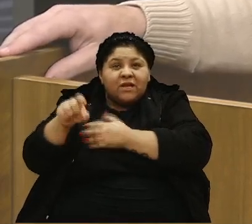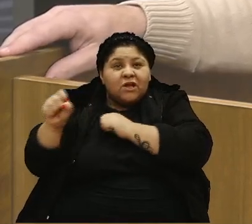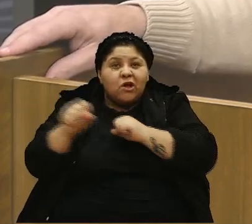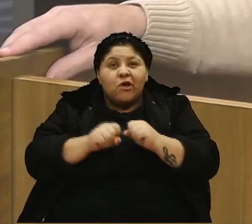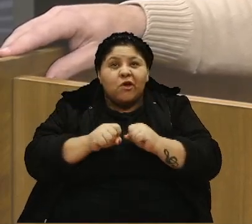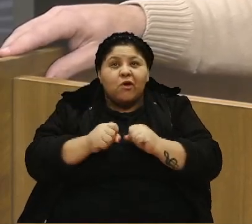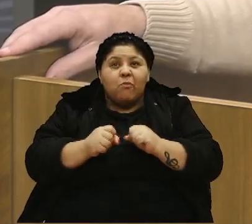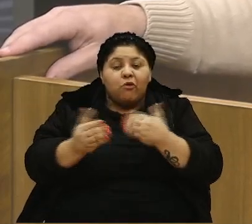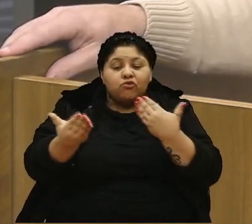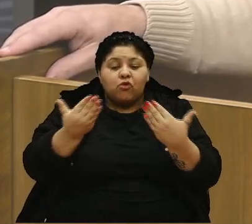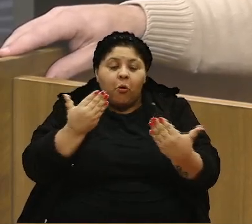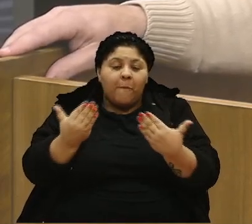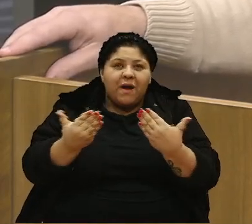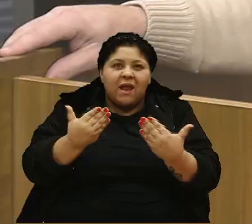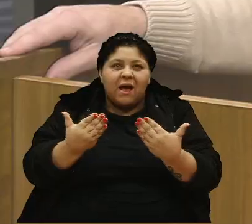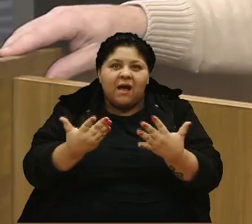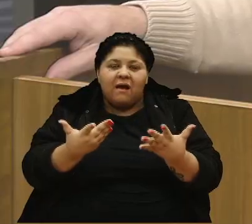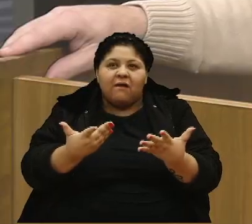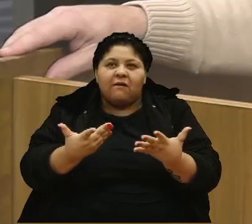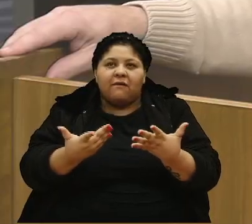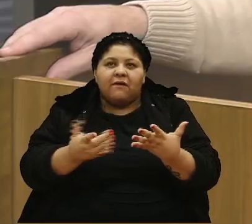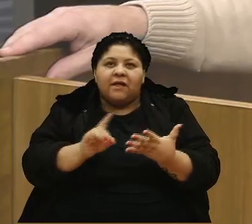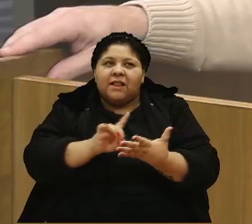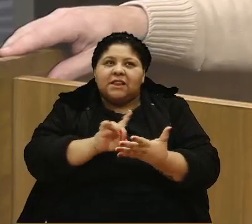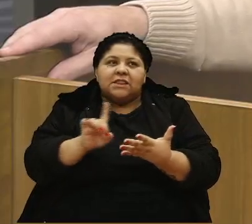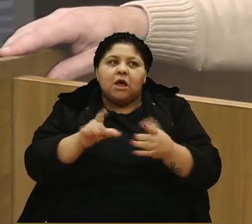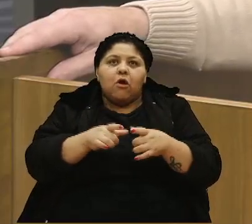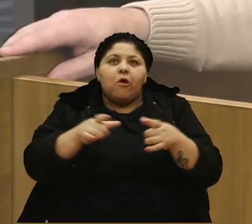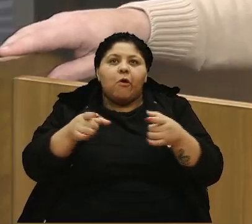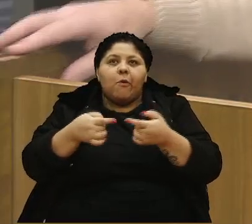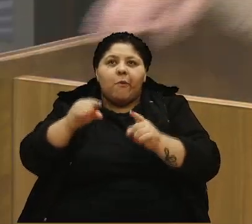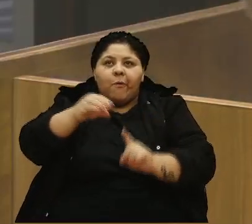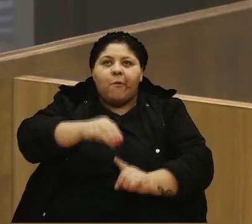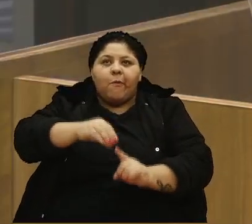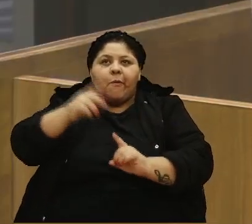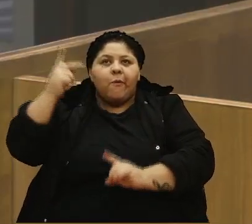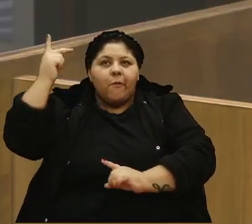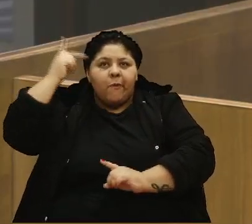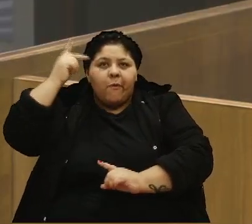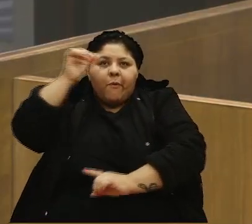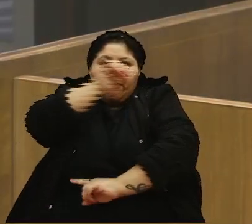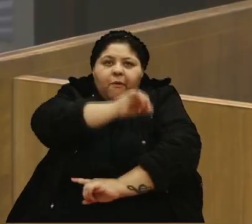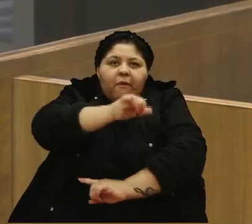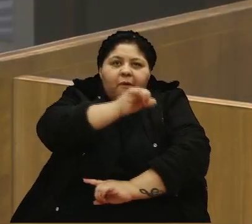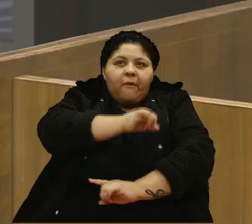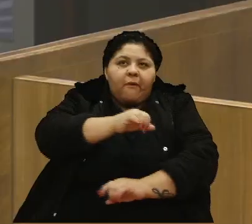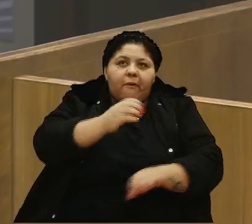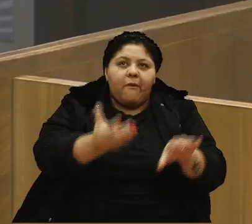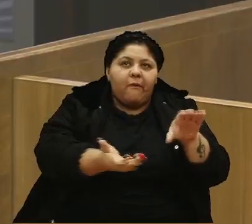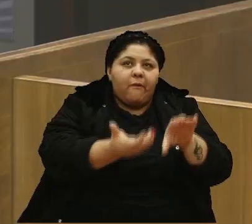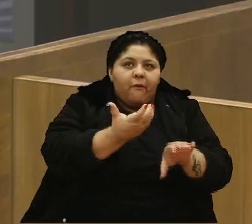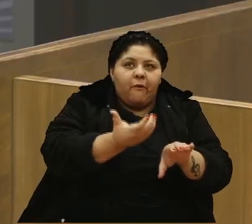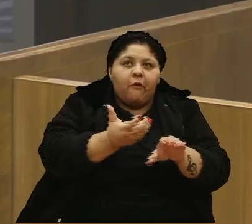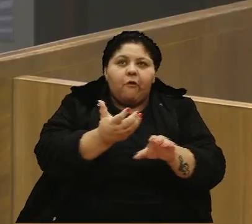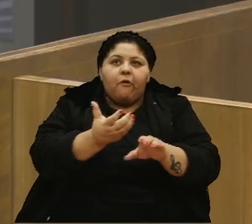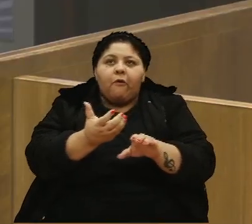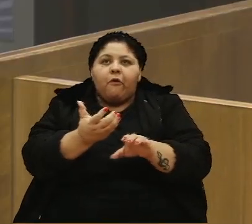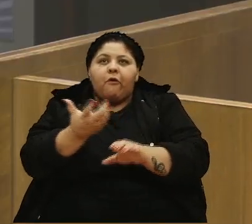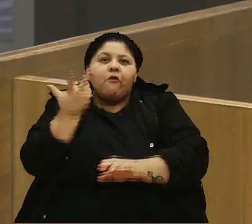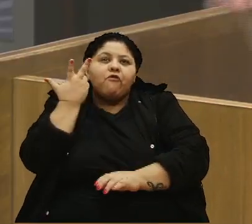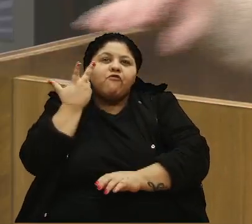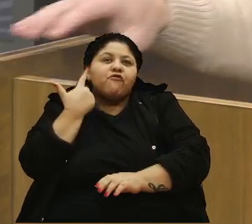comparar quase, não em tamanho, com as principais, como São Paulo, Rio de Janeiro, Brasília, Fortaleza,